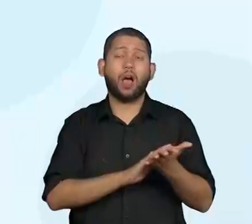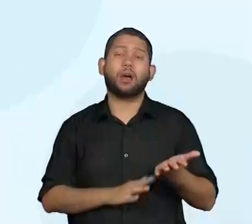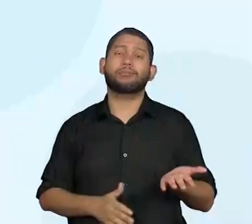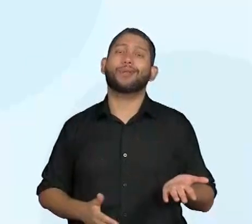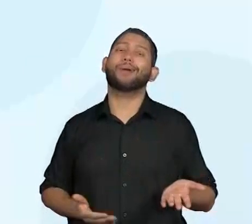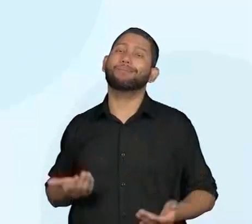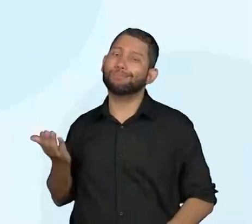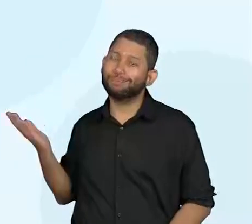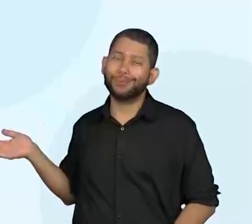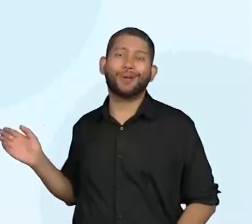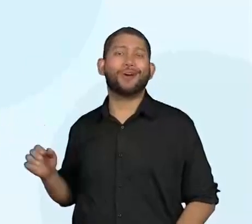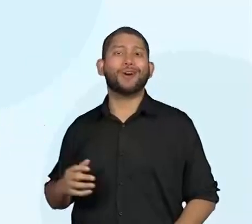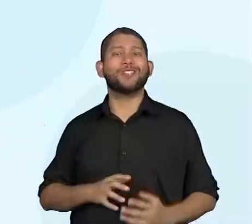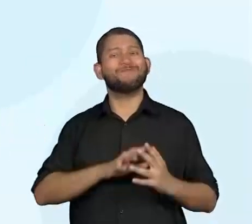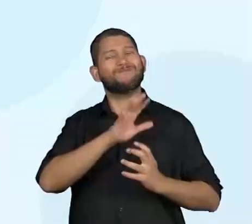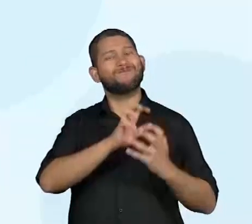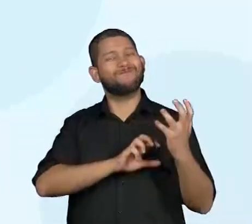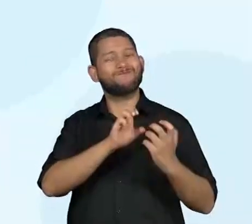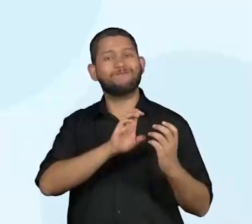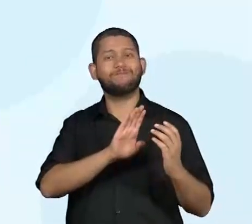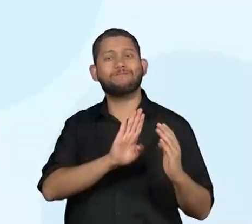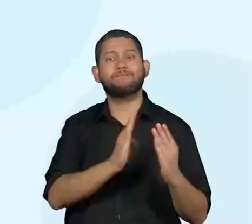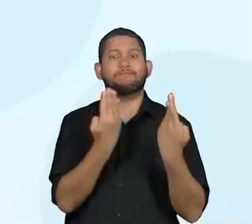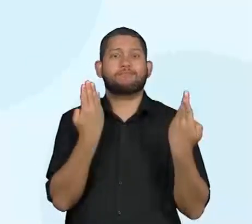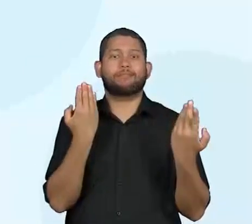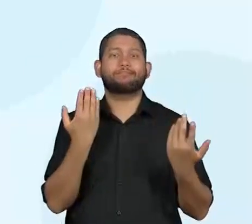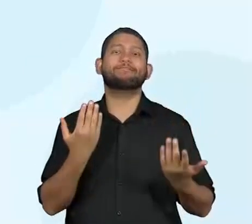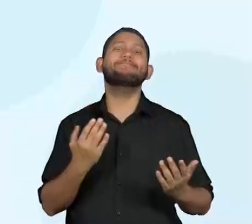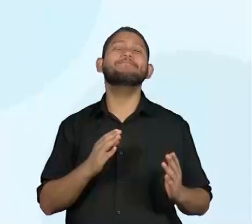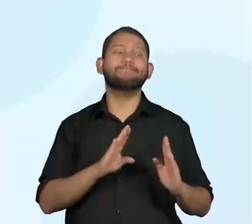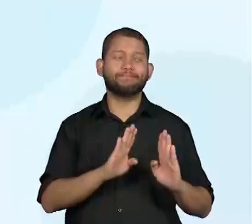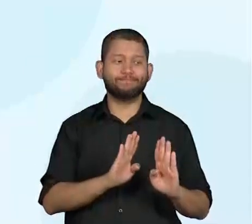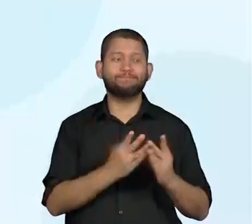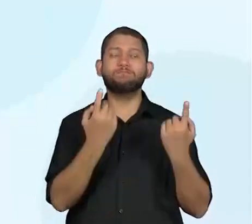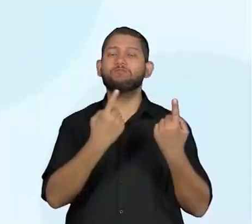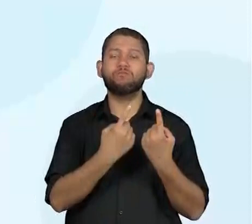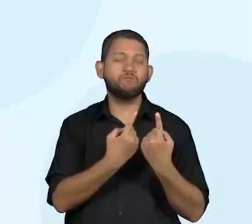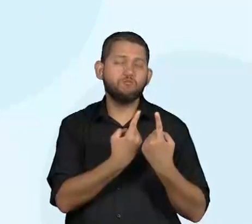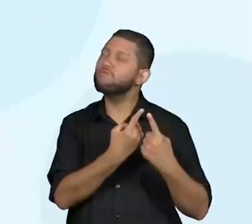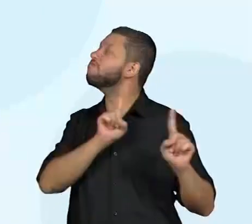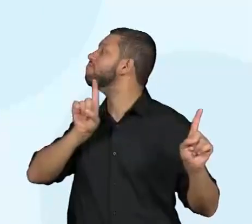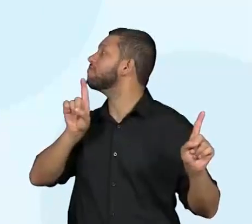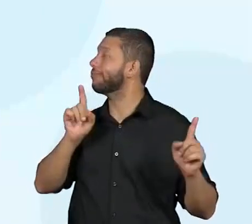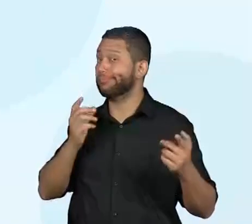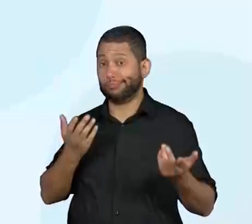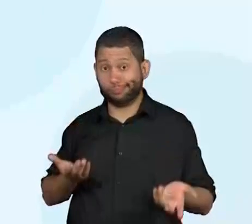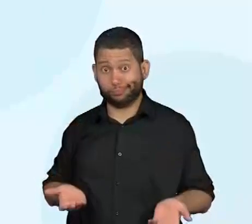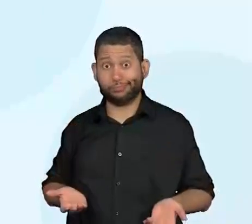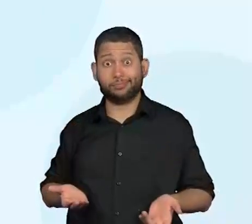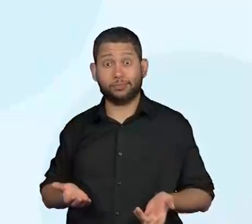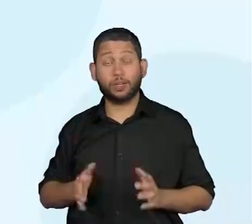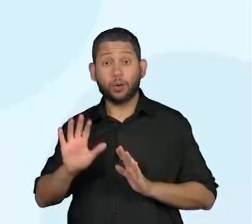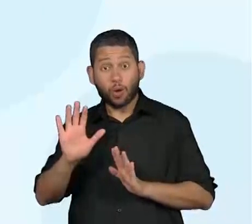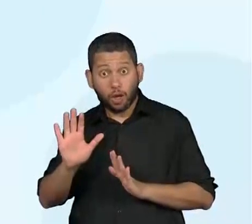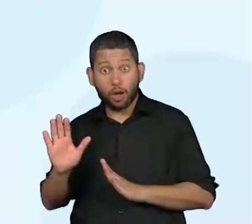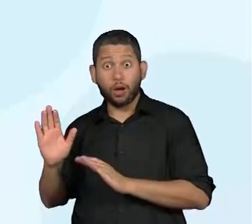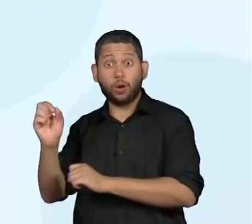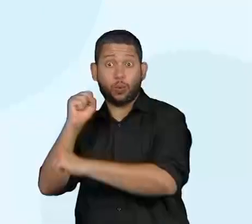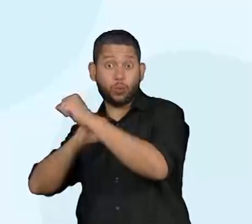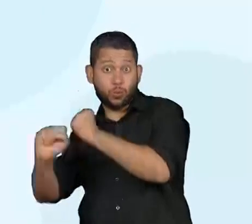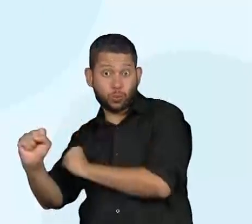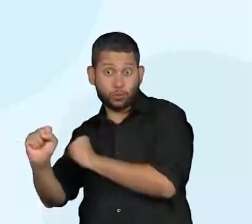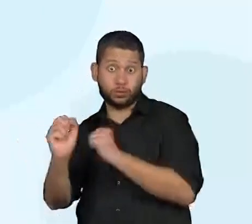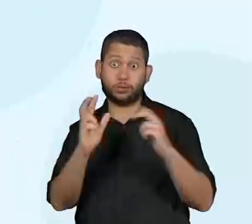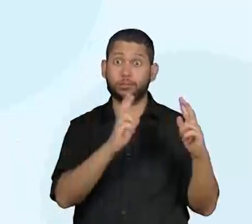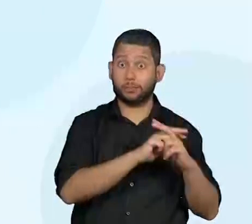causa inimizade. Tá? Então, são diferenças muito grandes entre luta e briga. Luta é